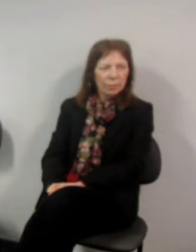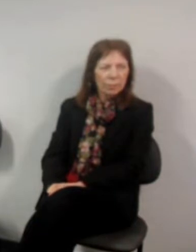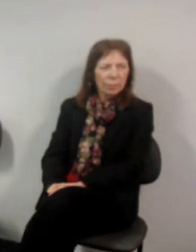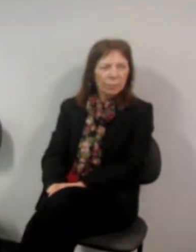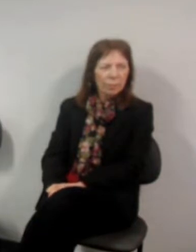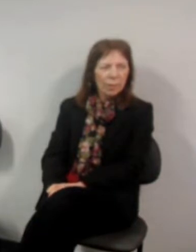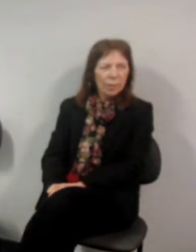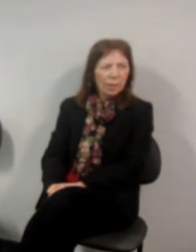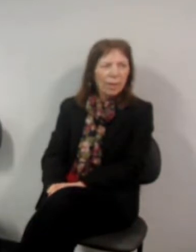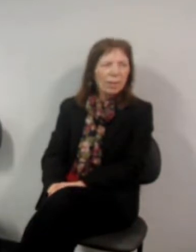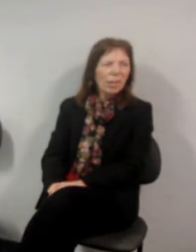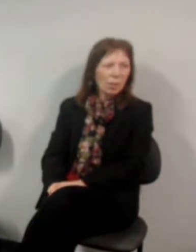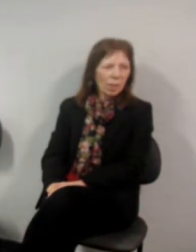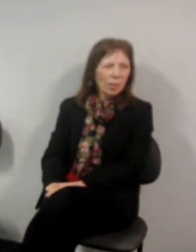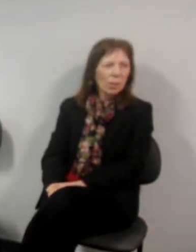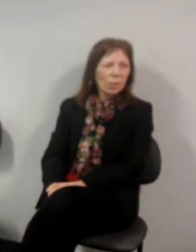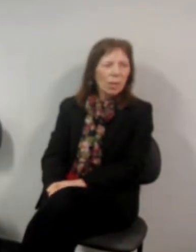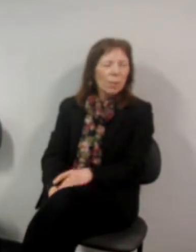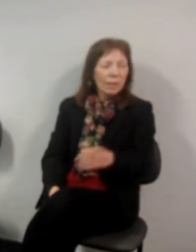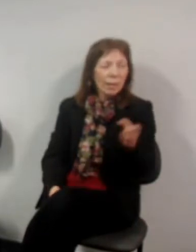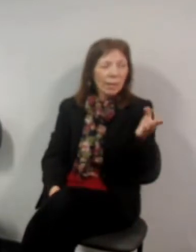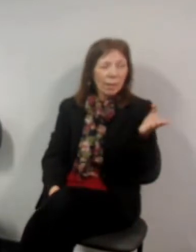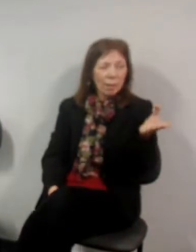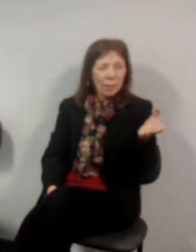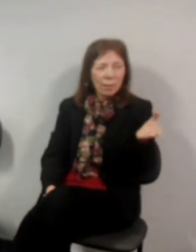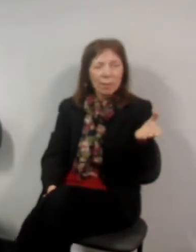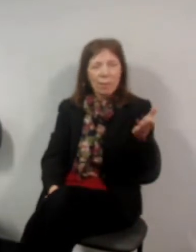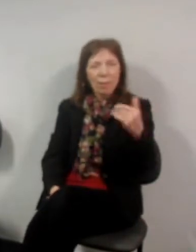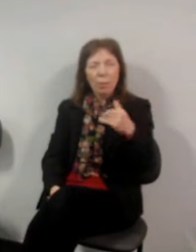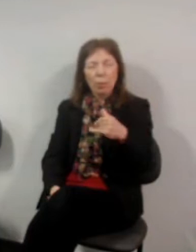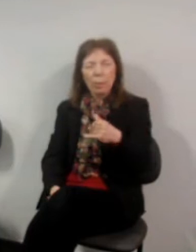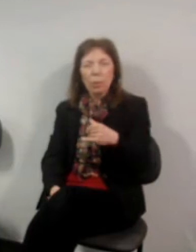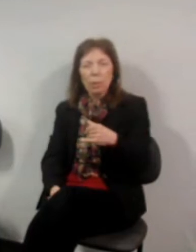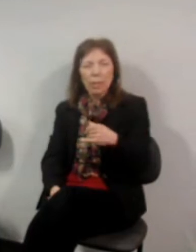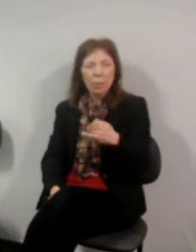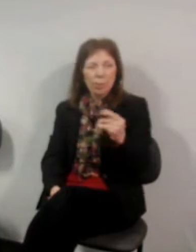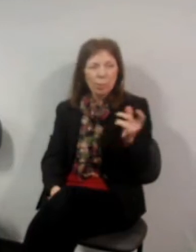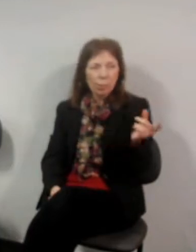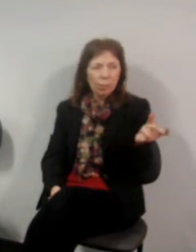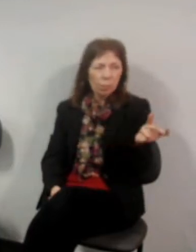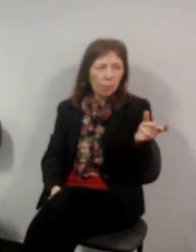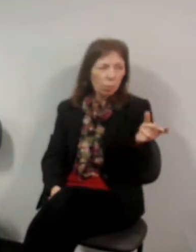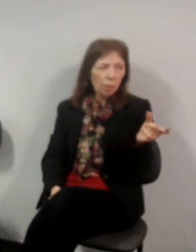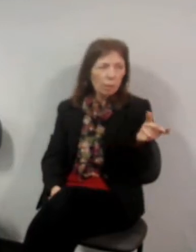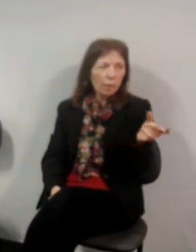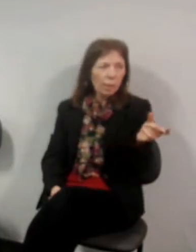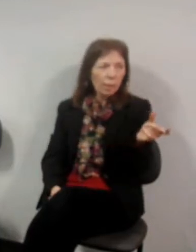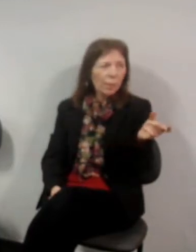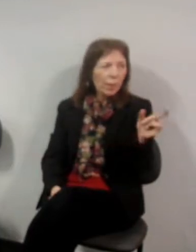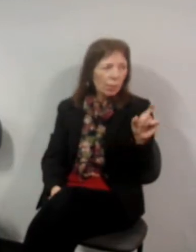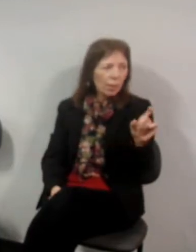o. sim, que os pessoa. outros. Mas é que, na verdade, assim, às vezes a pessoa está com diarreia, por exemplo, e o Yakult, e